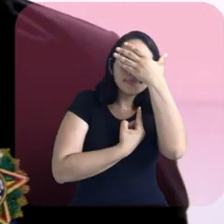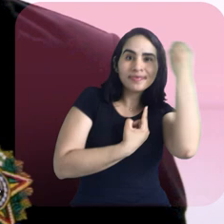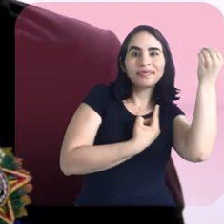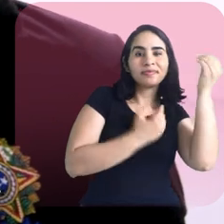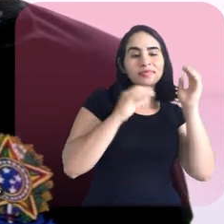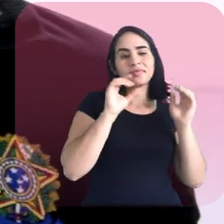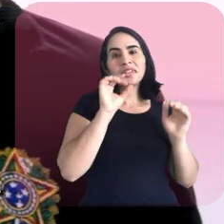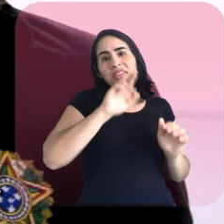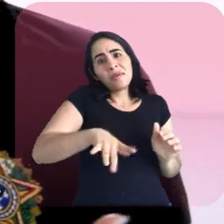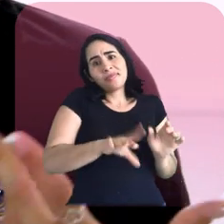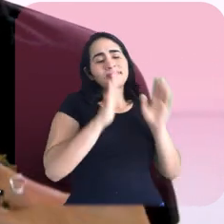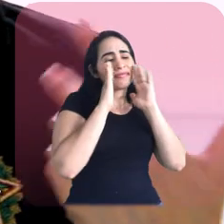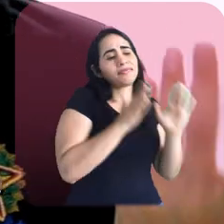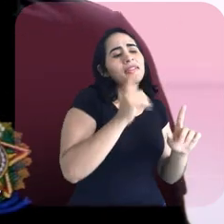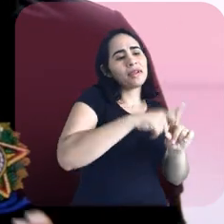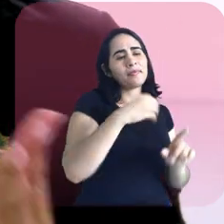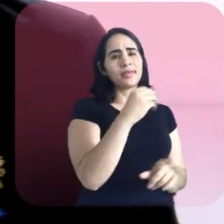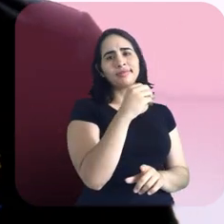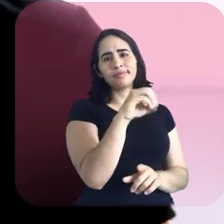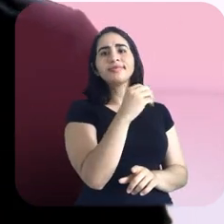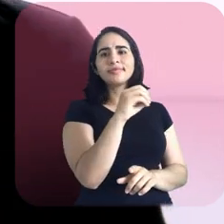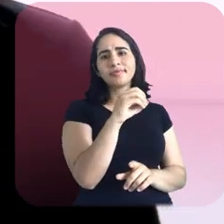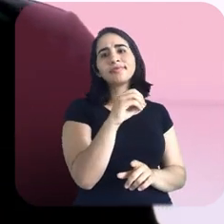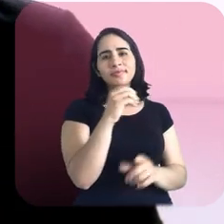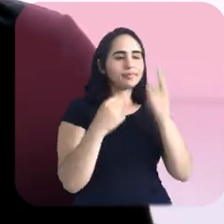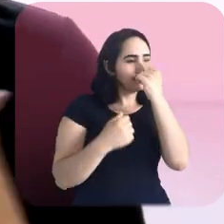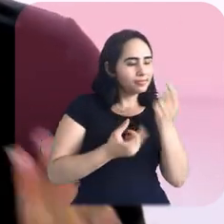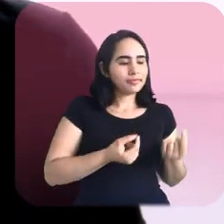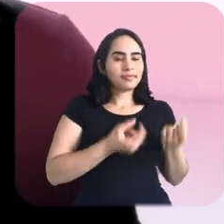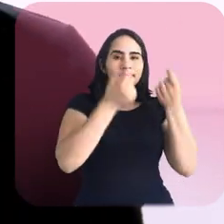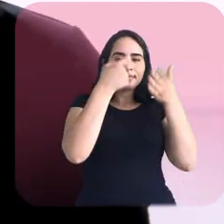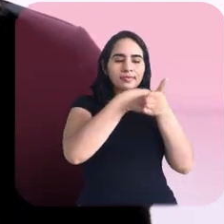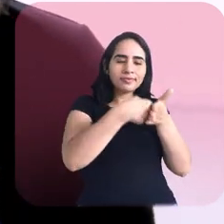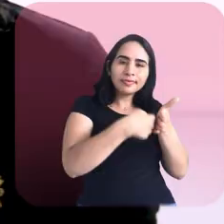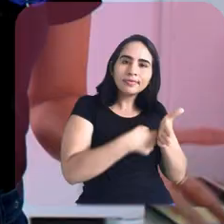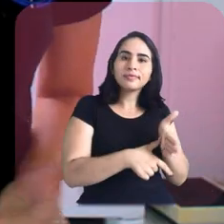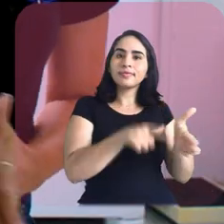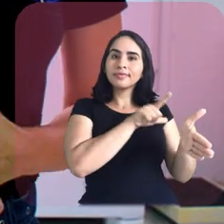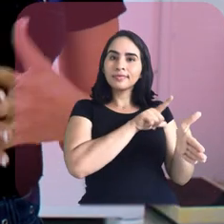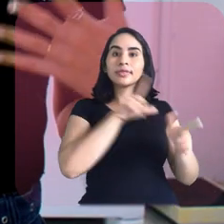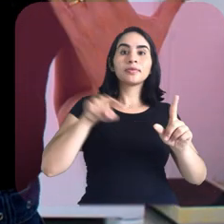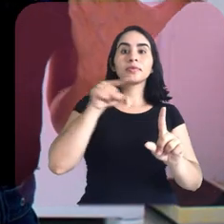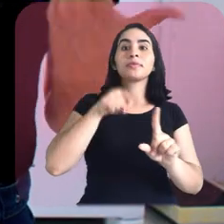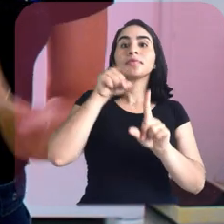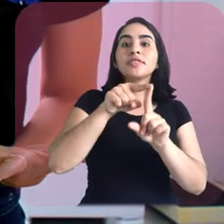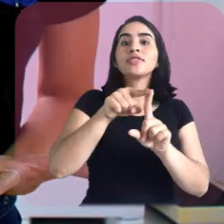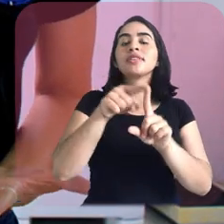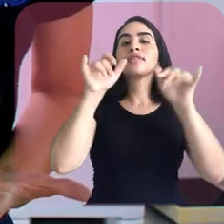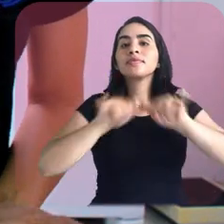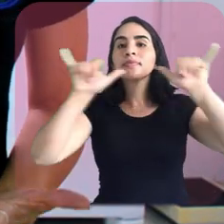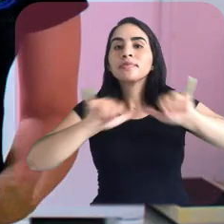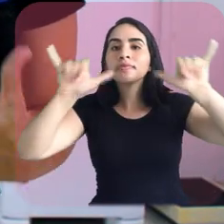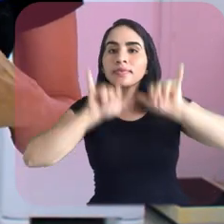não é apenas no mês de outubro que a gente deve lembrar da realização da prevenção do câncer de mama. O objetivo da campanha